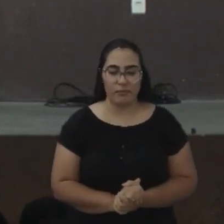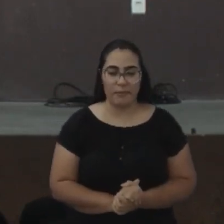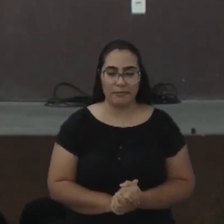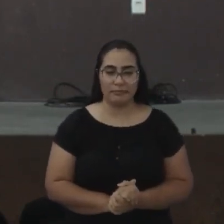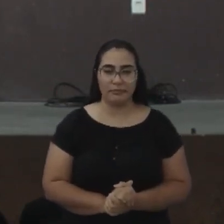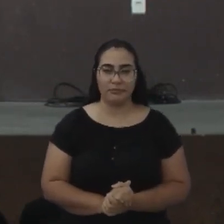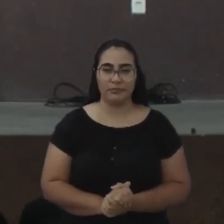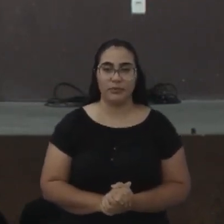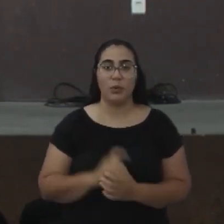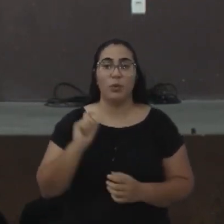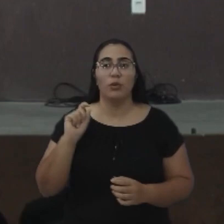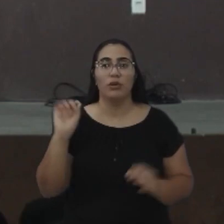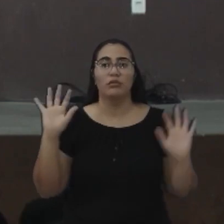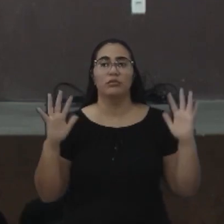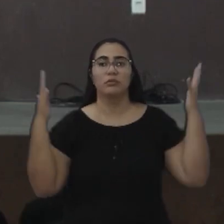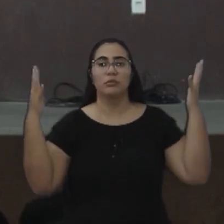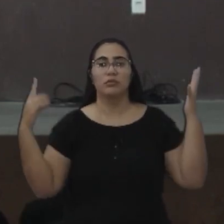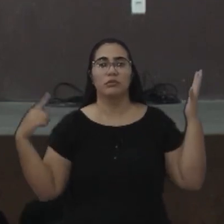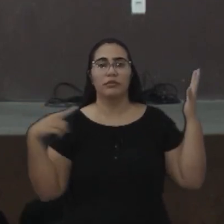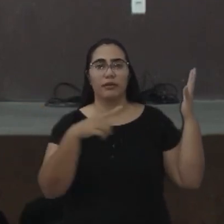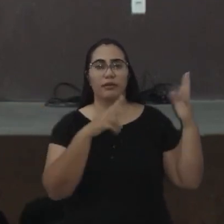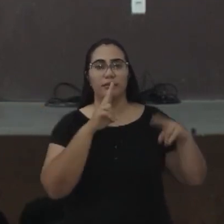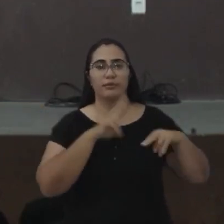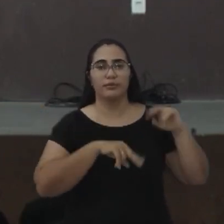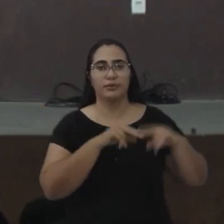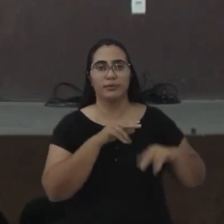O que está sendo celebrado ali?